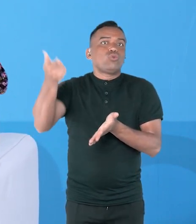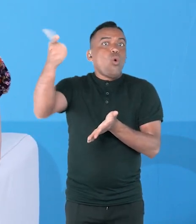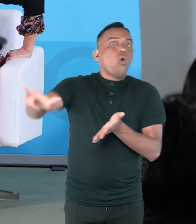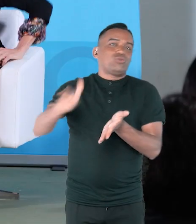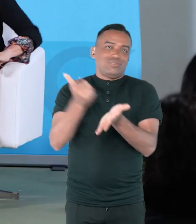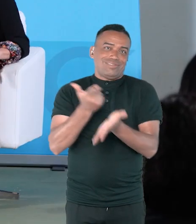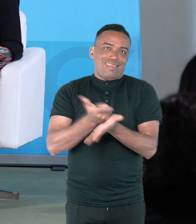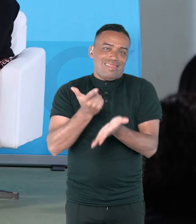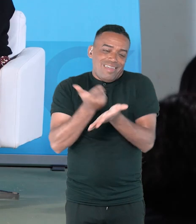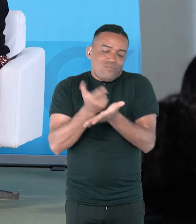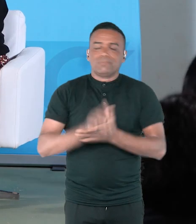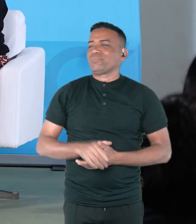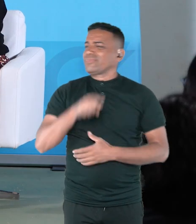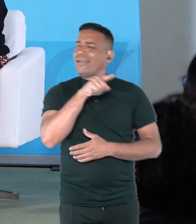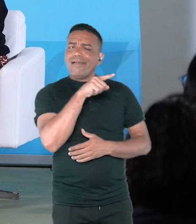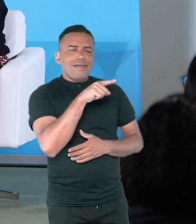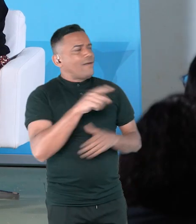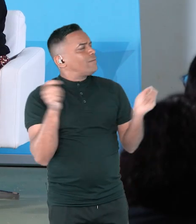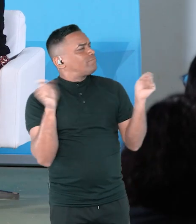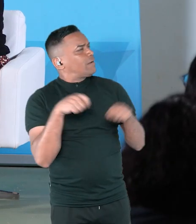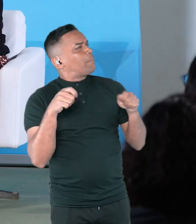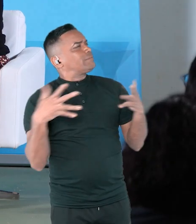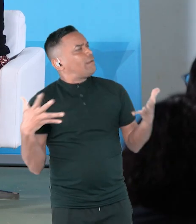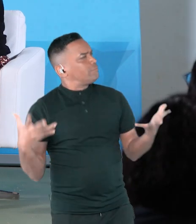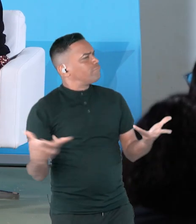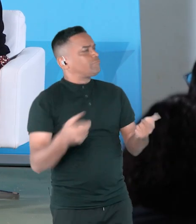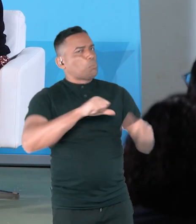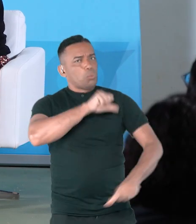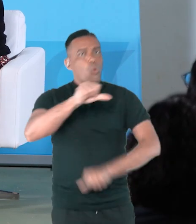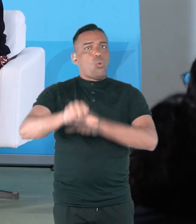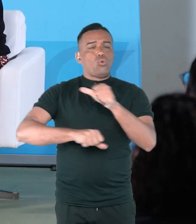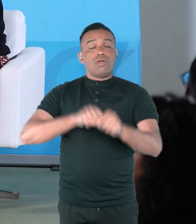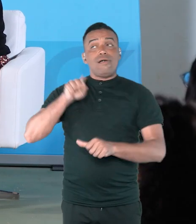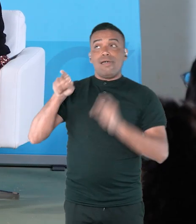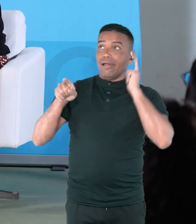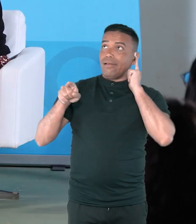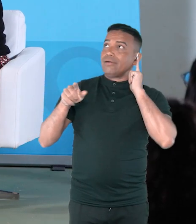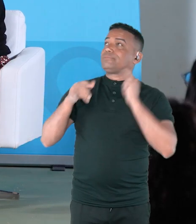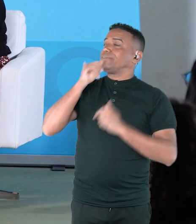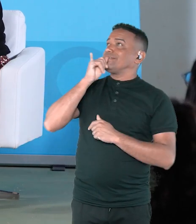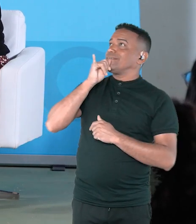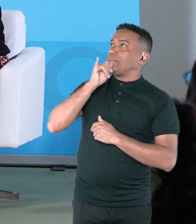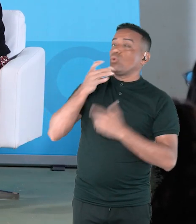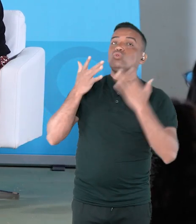próximo livro. Agora, a Denise tem uma capacidade de transformar o que ela